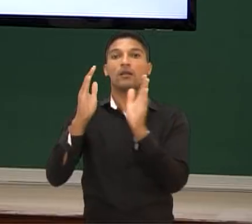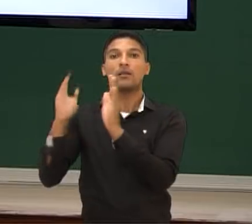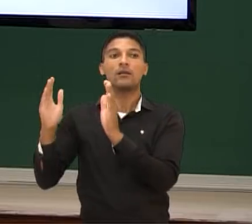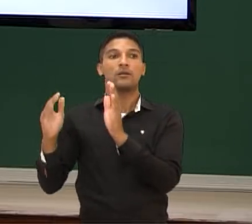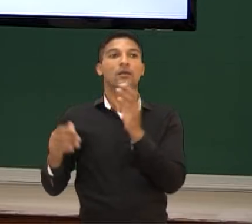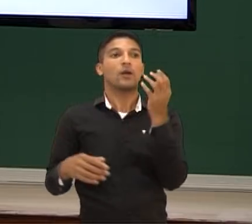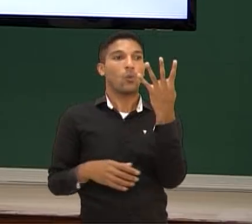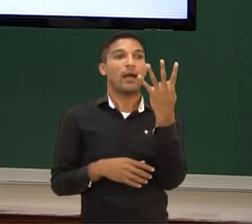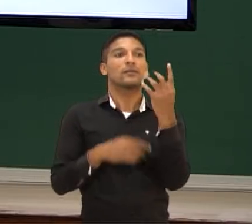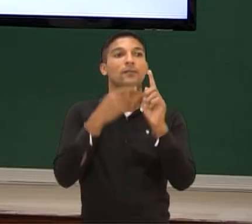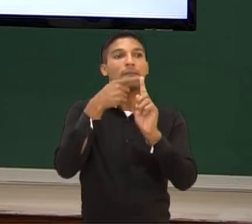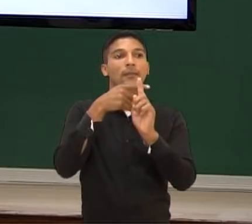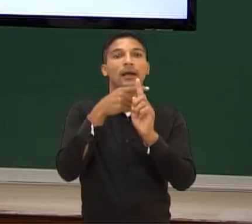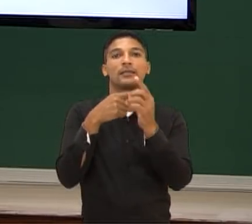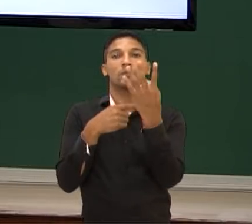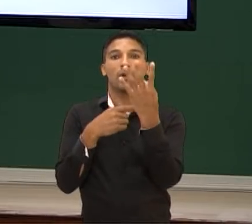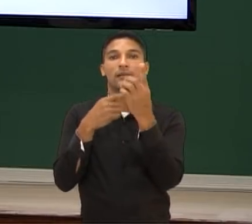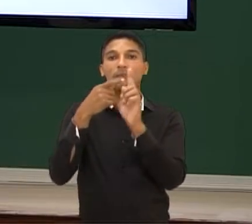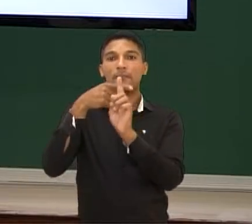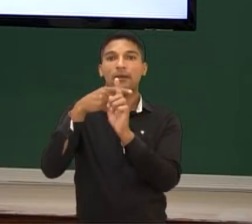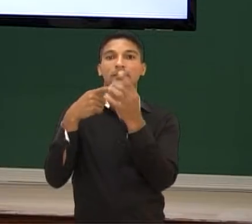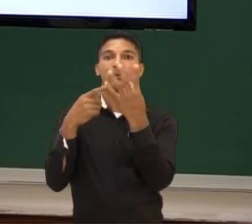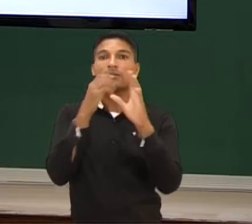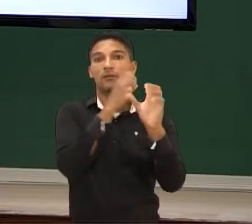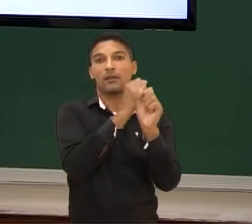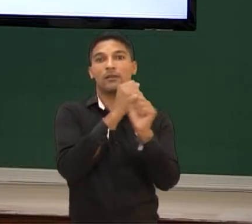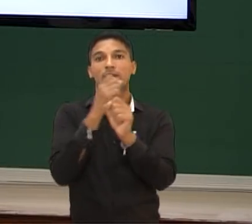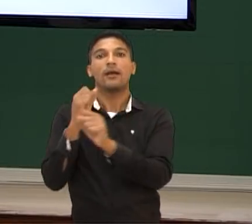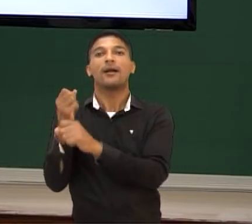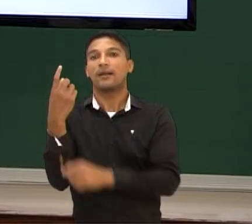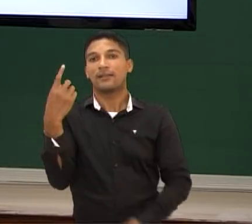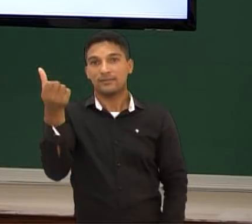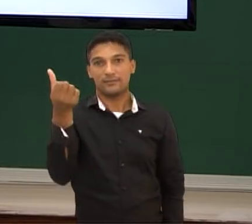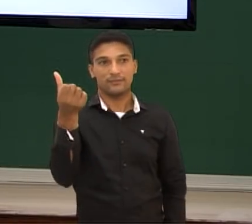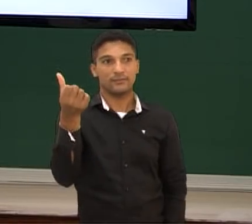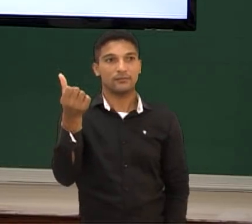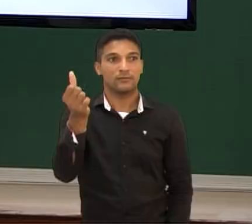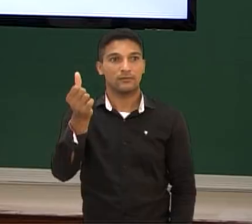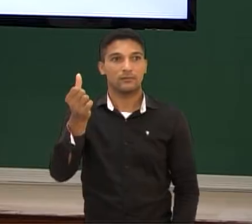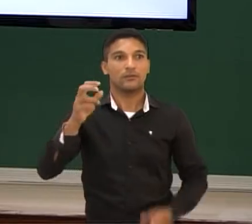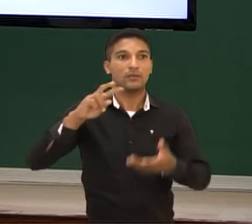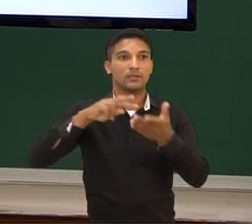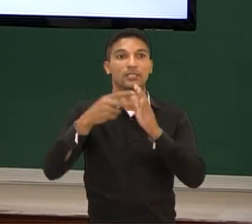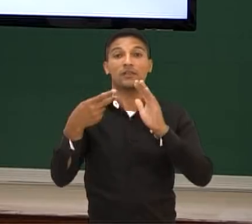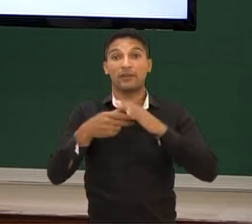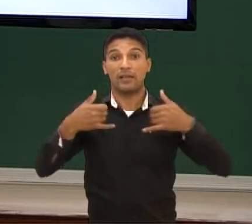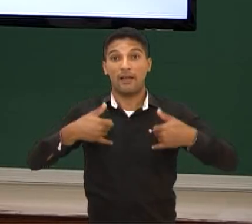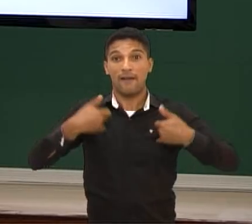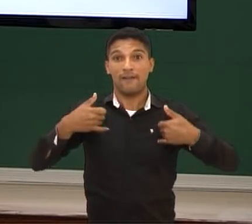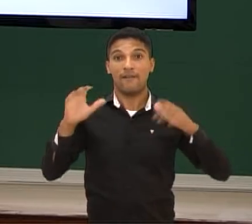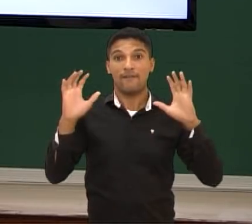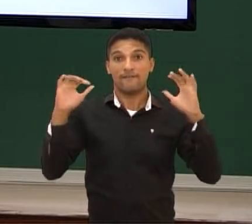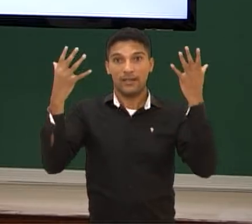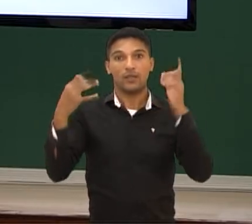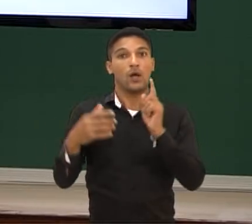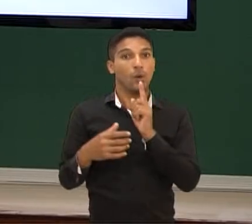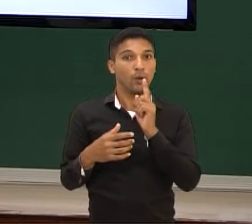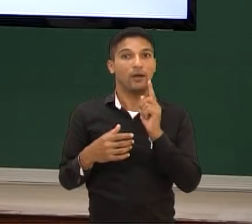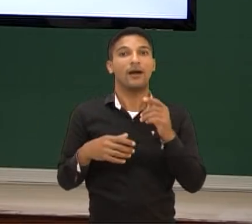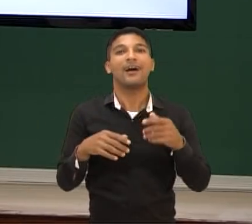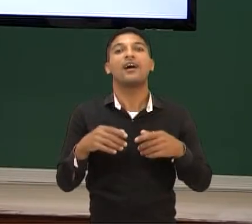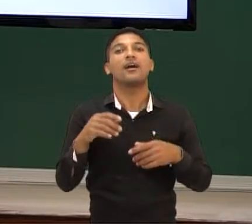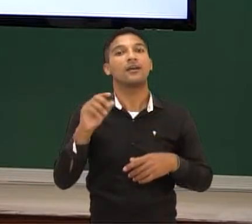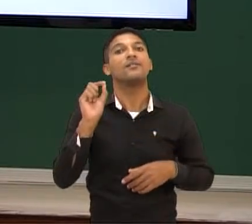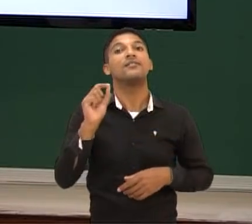vezes 4, que é quanto? 16 unidades. Então, na festa, foram consumidas 16 garrafas,